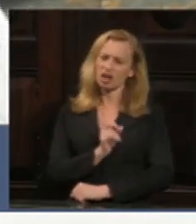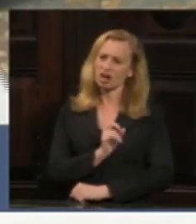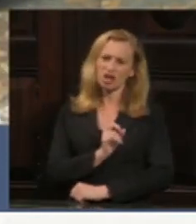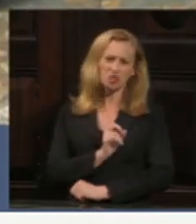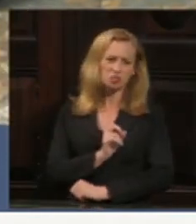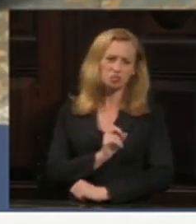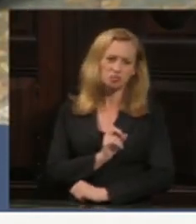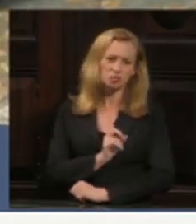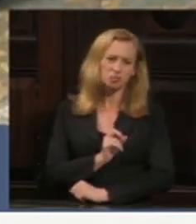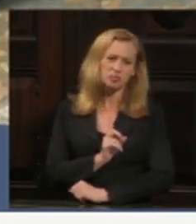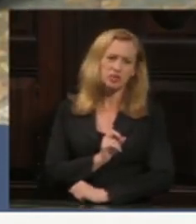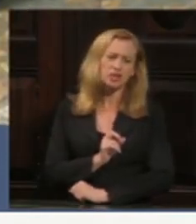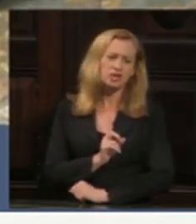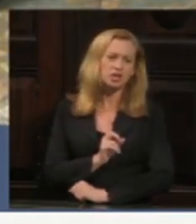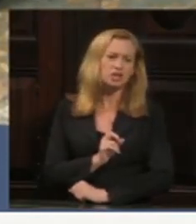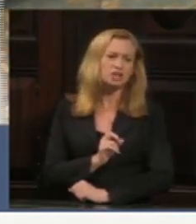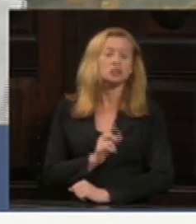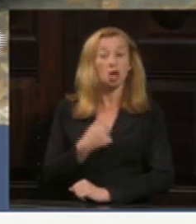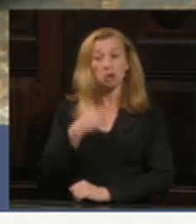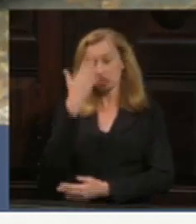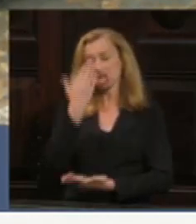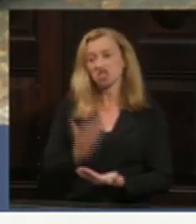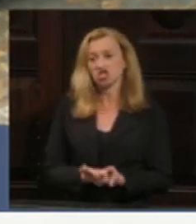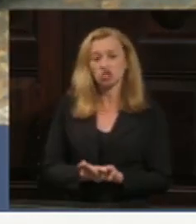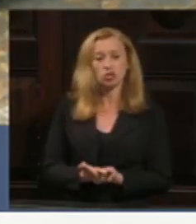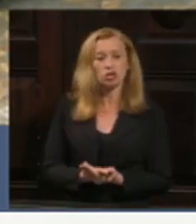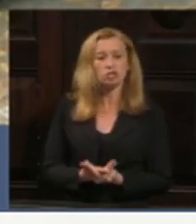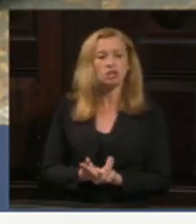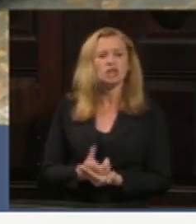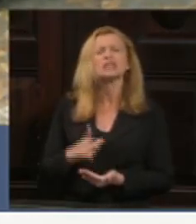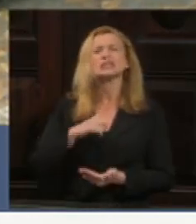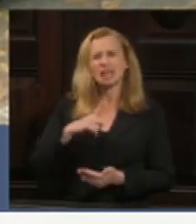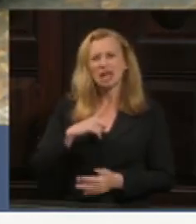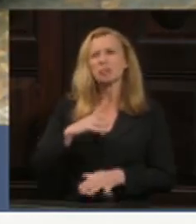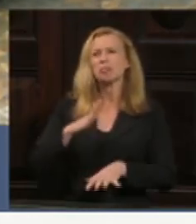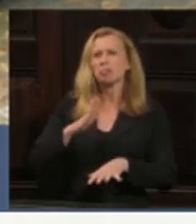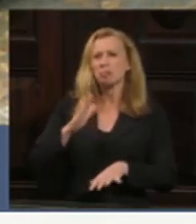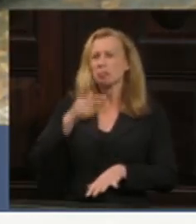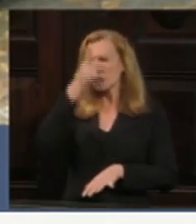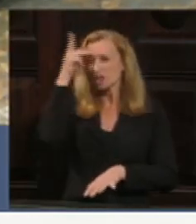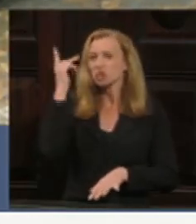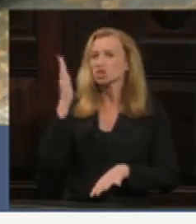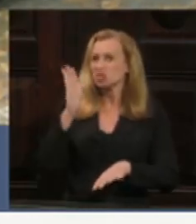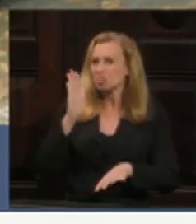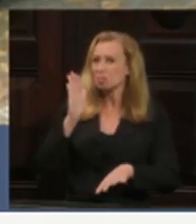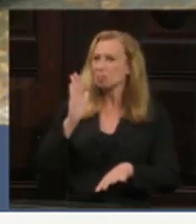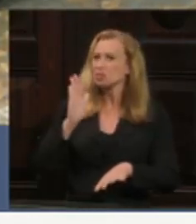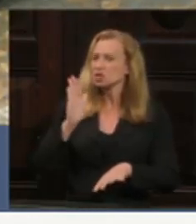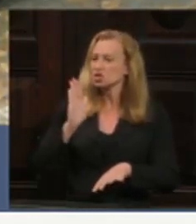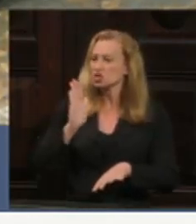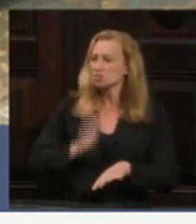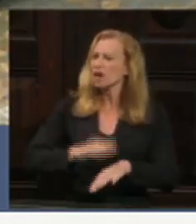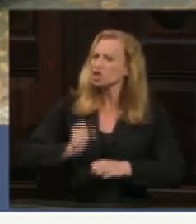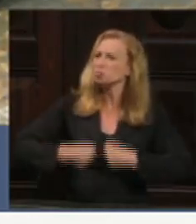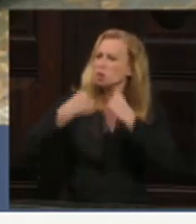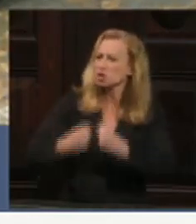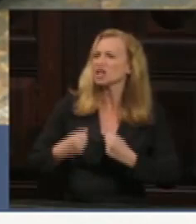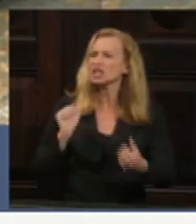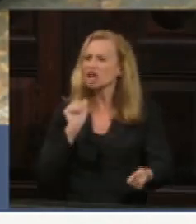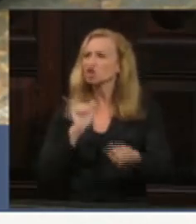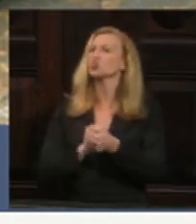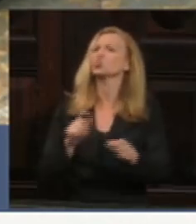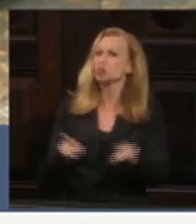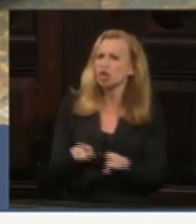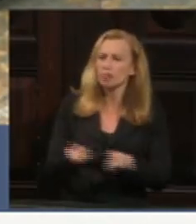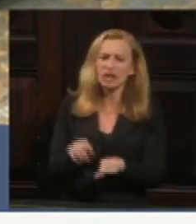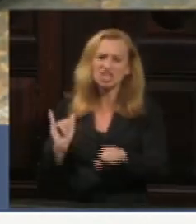carochinha, você sabe disso, né? Não acredito nisso. Tem gente de muito maior patente que está envolvido nessa situação. A